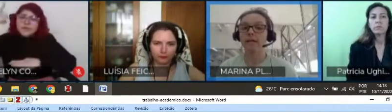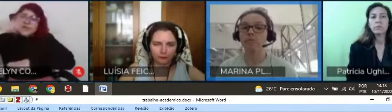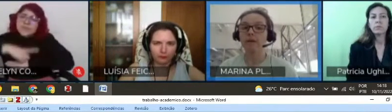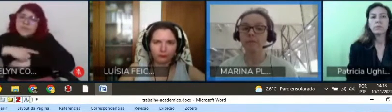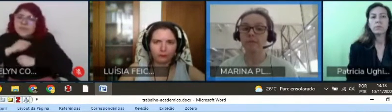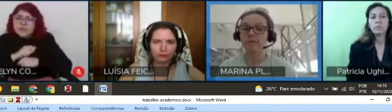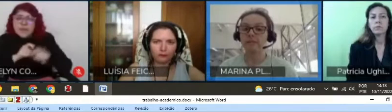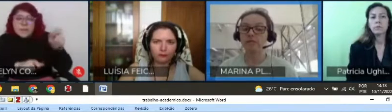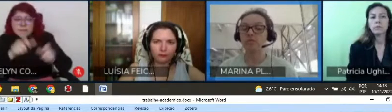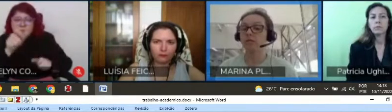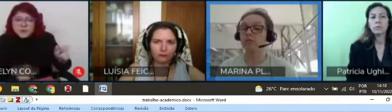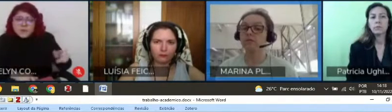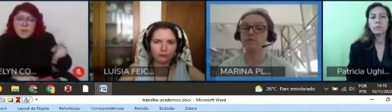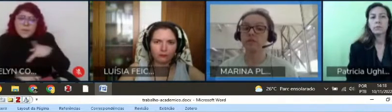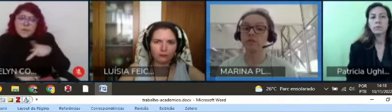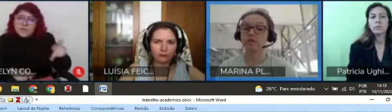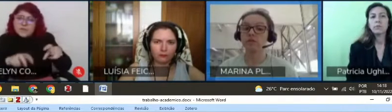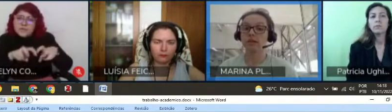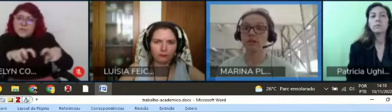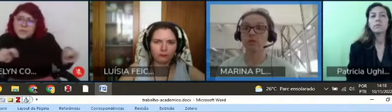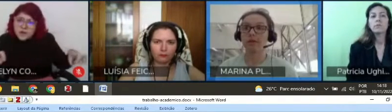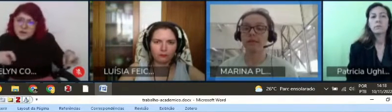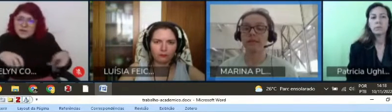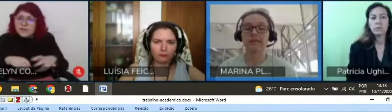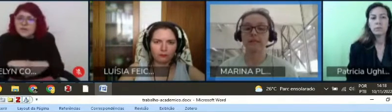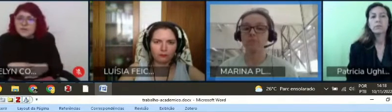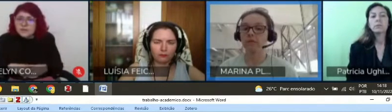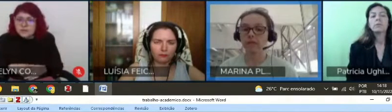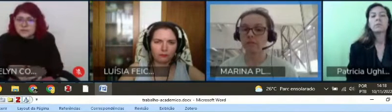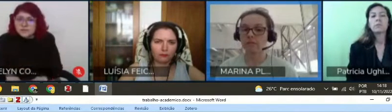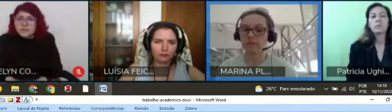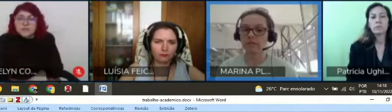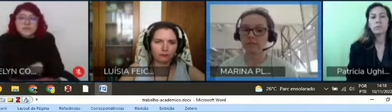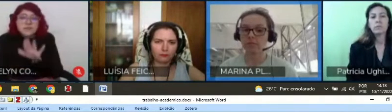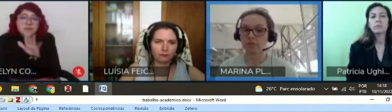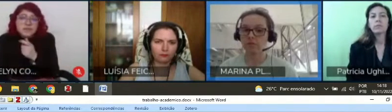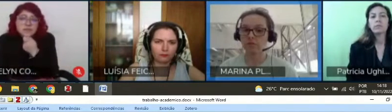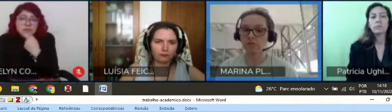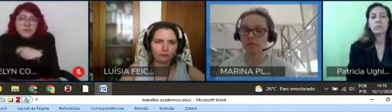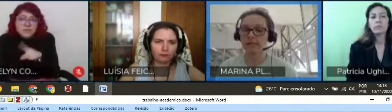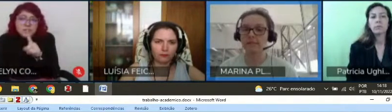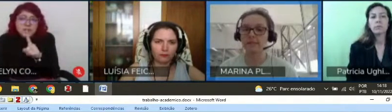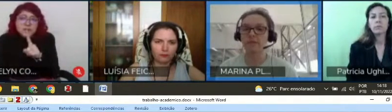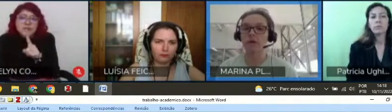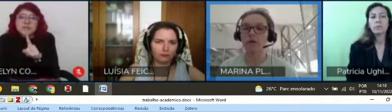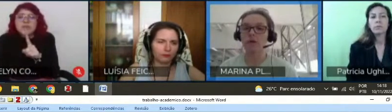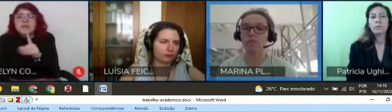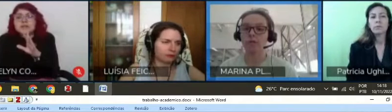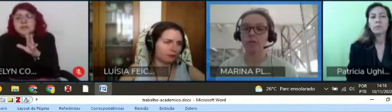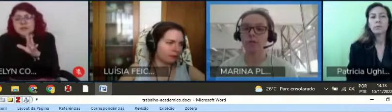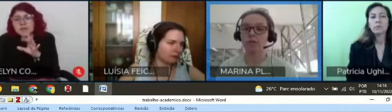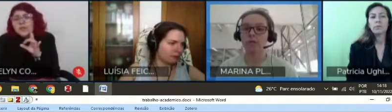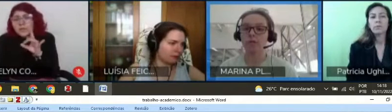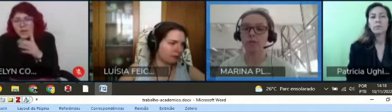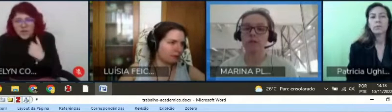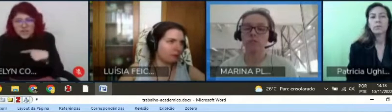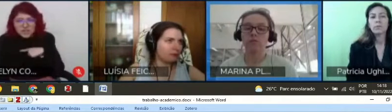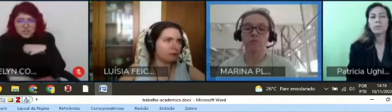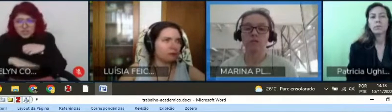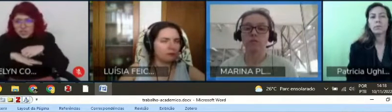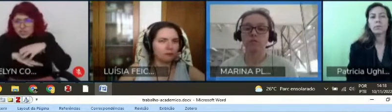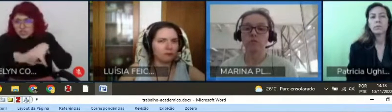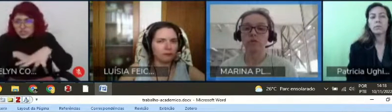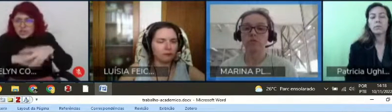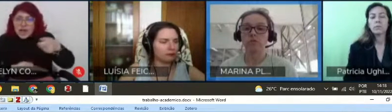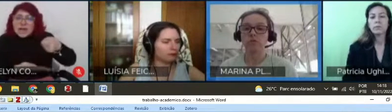banca. Não é preciso, inclusive a gente recomenda que não tenham as assinaturas originais. Tanto